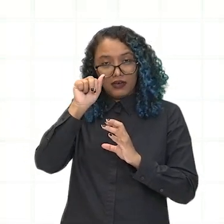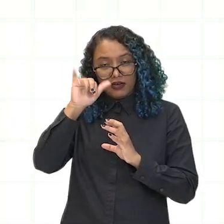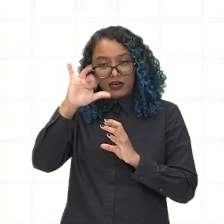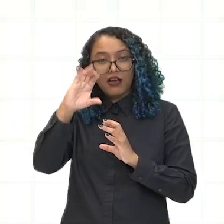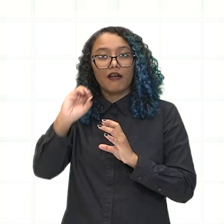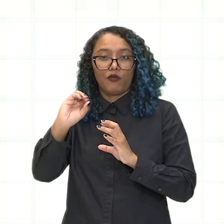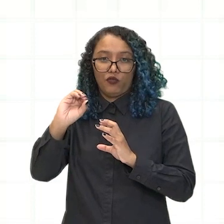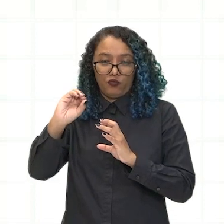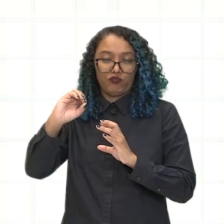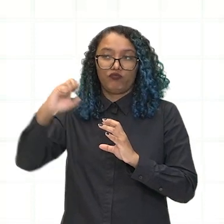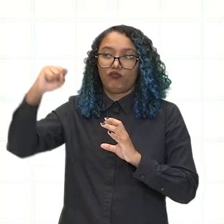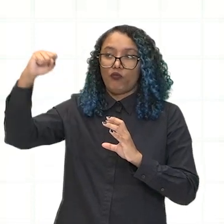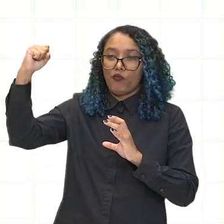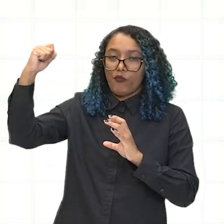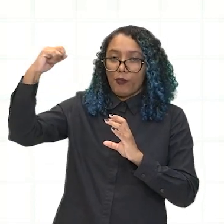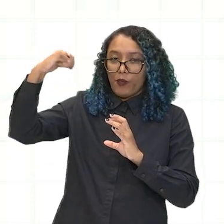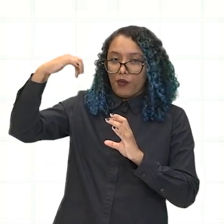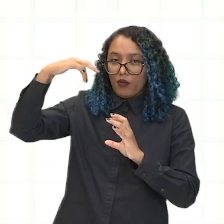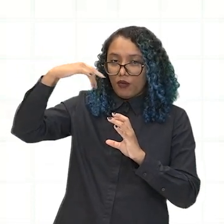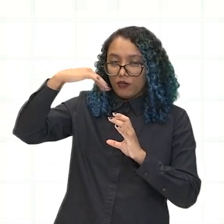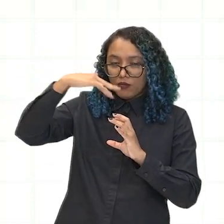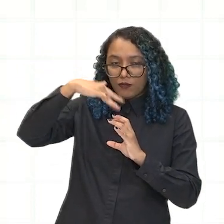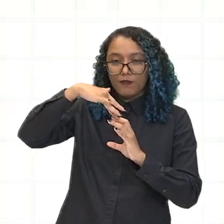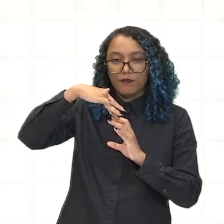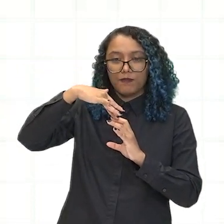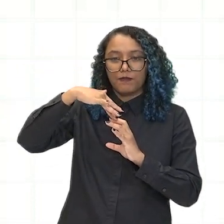raios, né, solares,